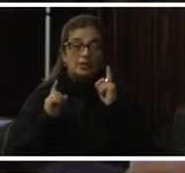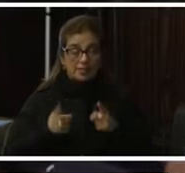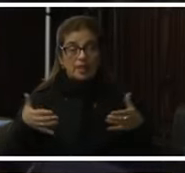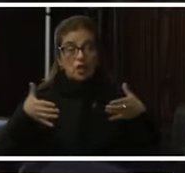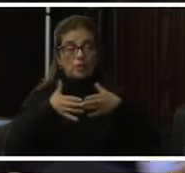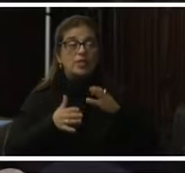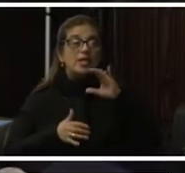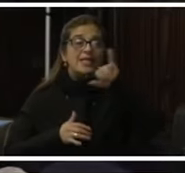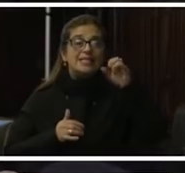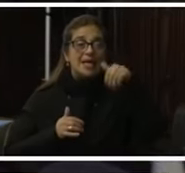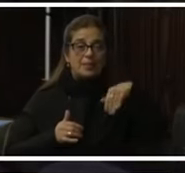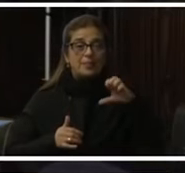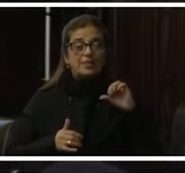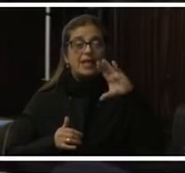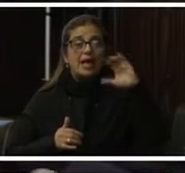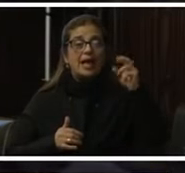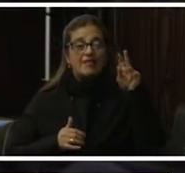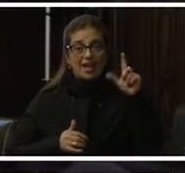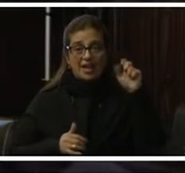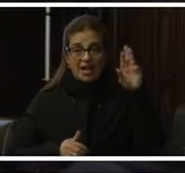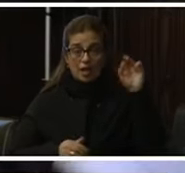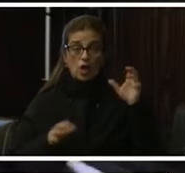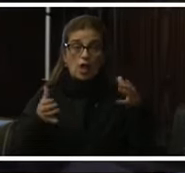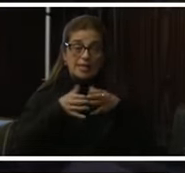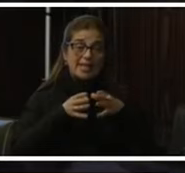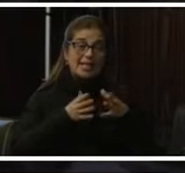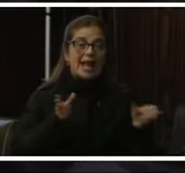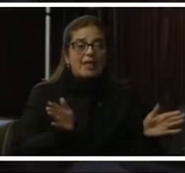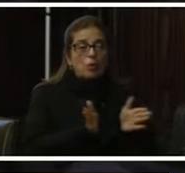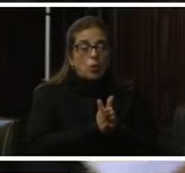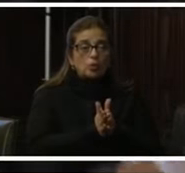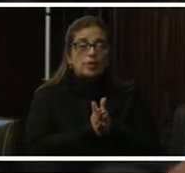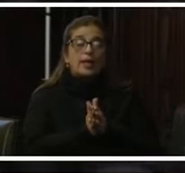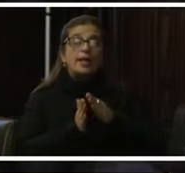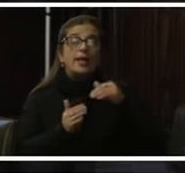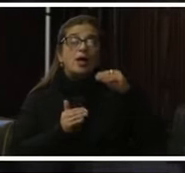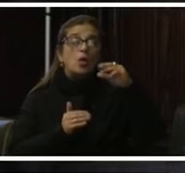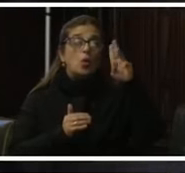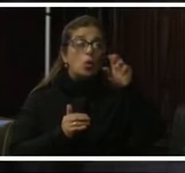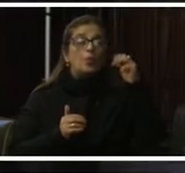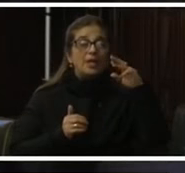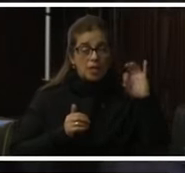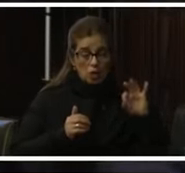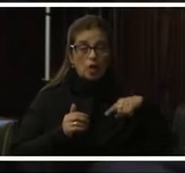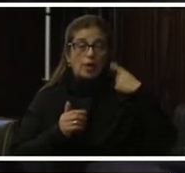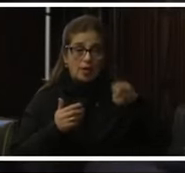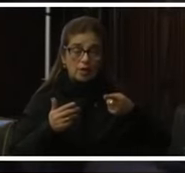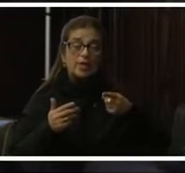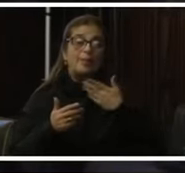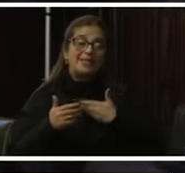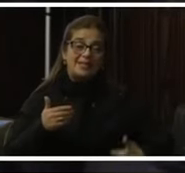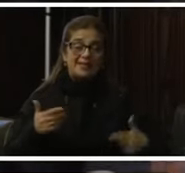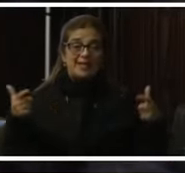escalar o secretário admitiu a culpa claro acolhido nos segurem presidente da comissão e